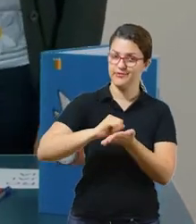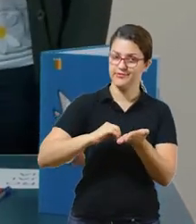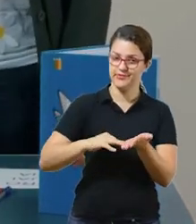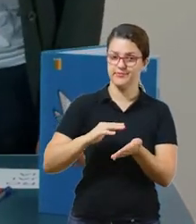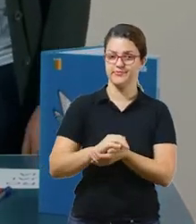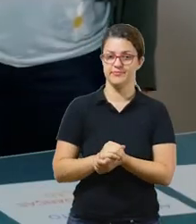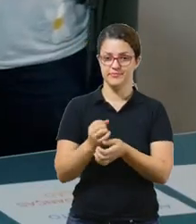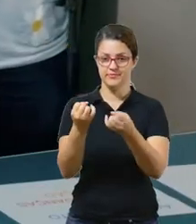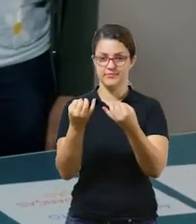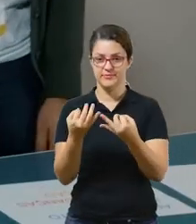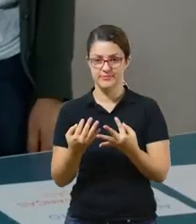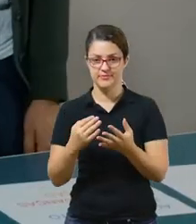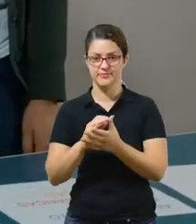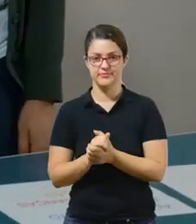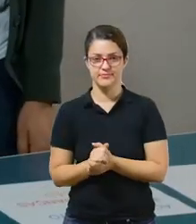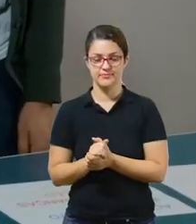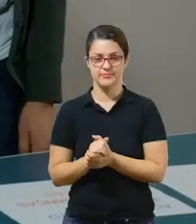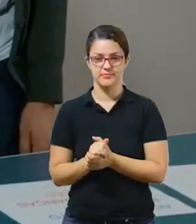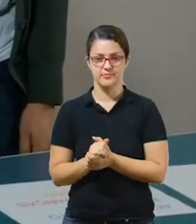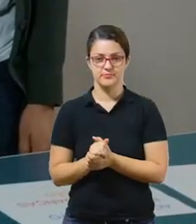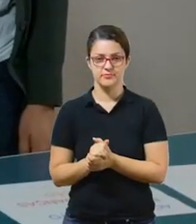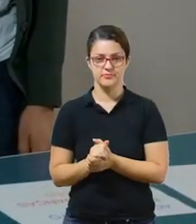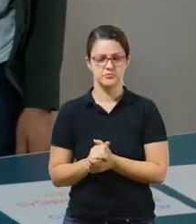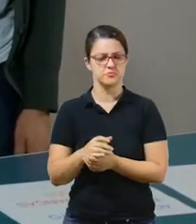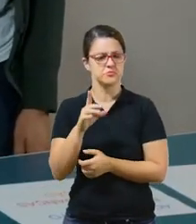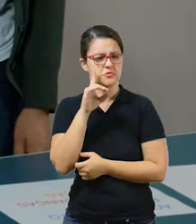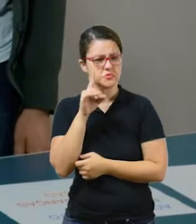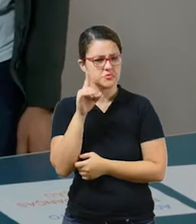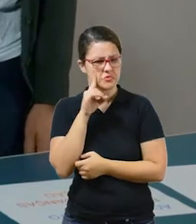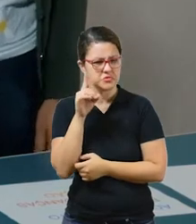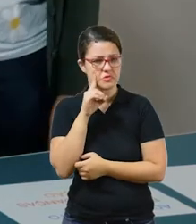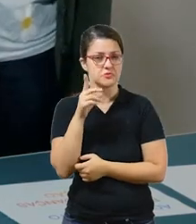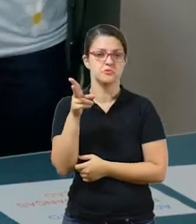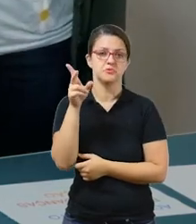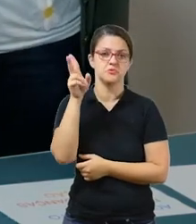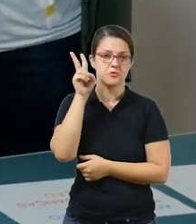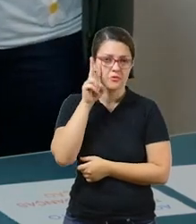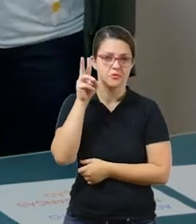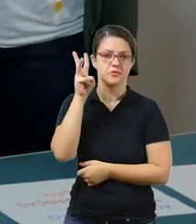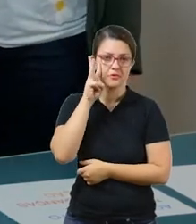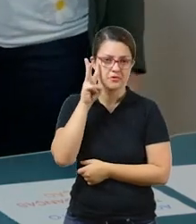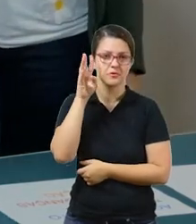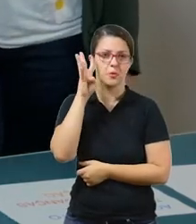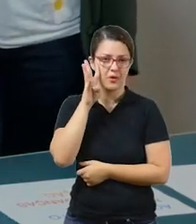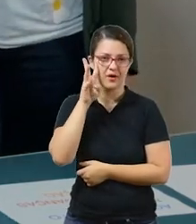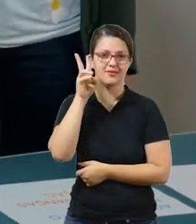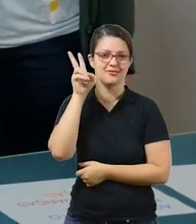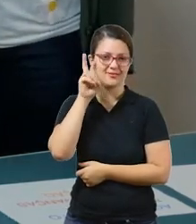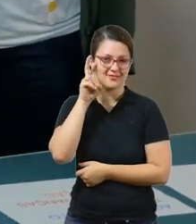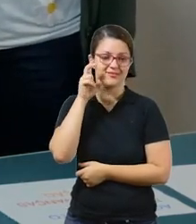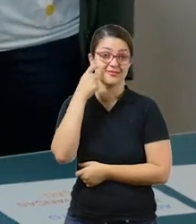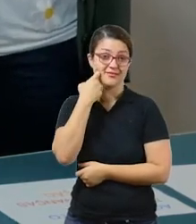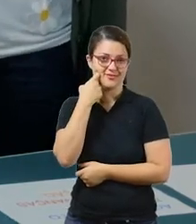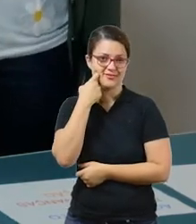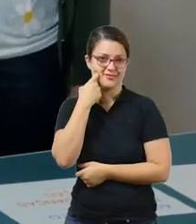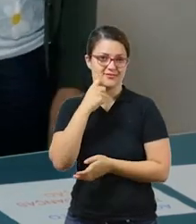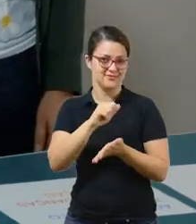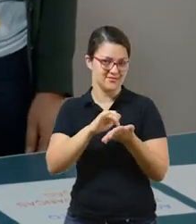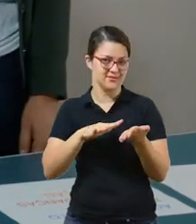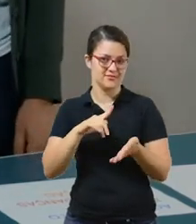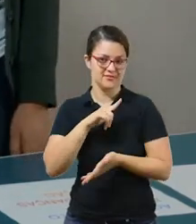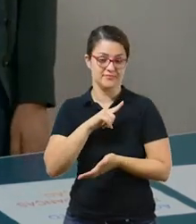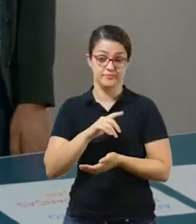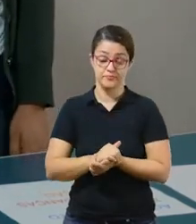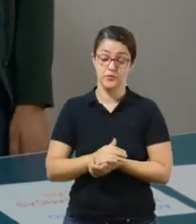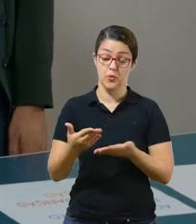falei, nós temos atividades todos os dias, segunda, terça, quarta, quinta e sexta-feira. Hoje eu vou